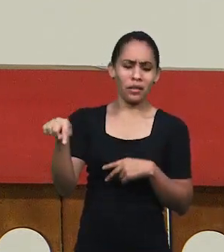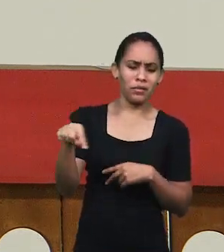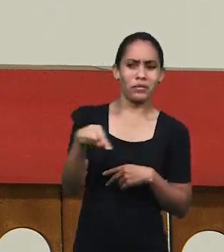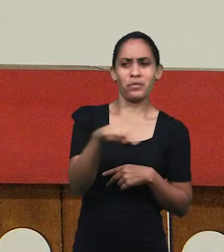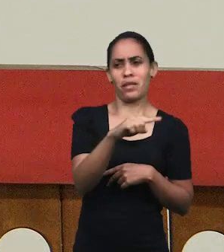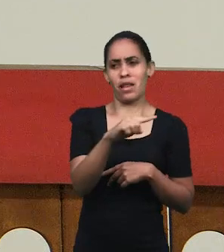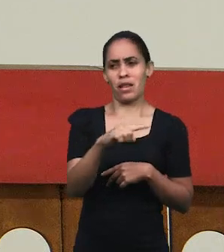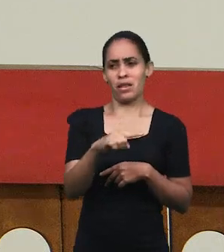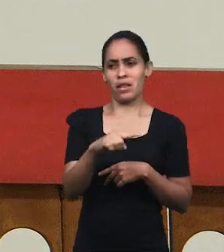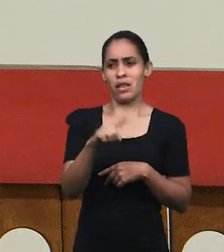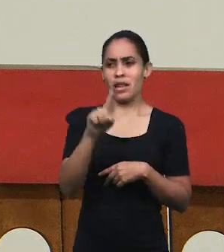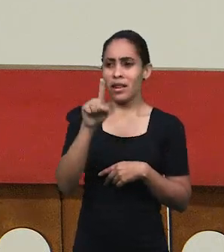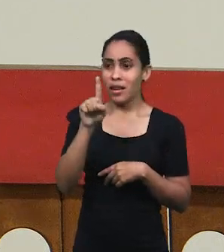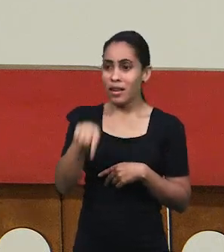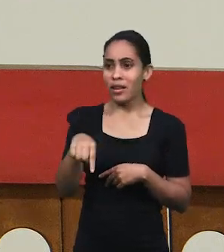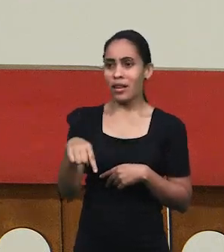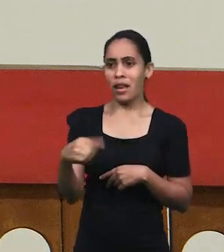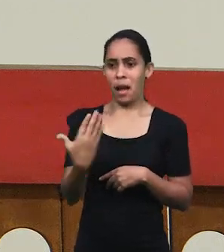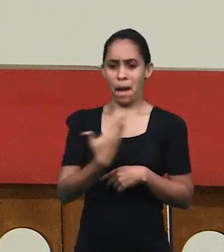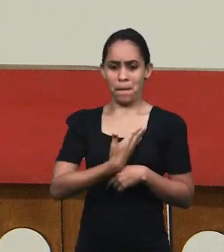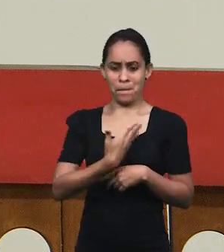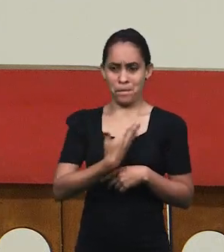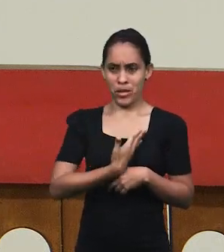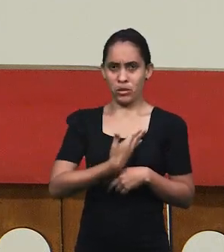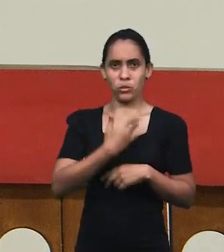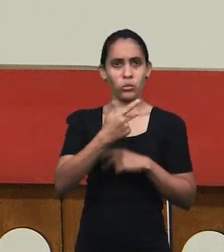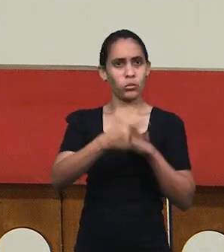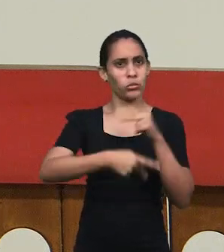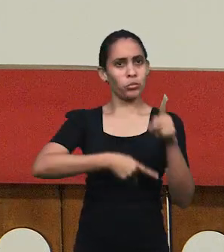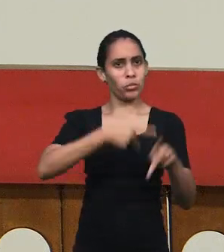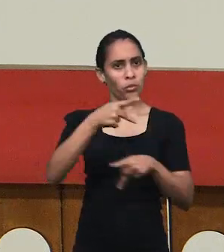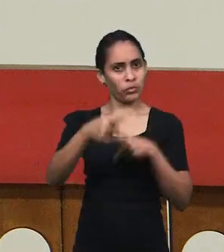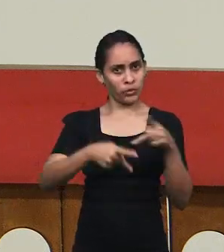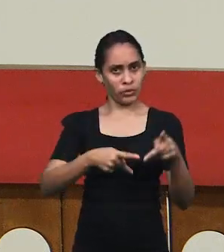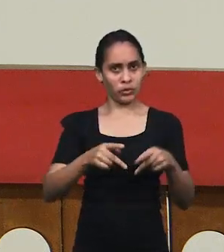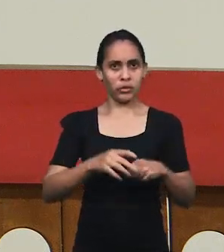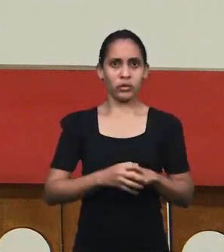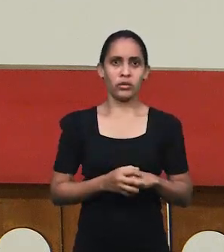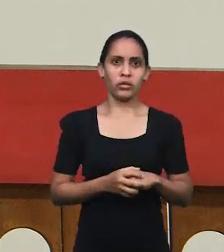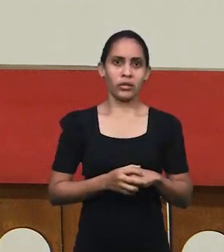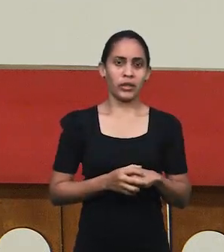e é digno que o Senhor vá, porque ele é amigo do povo.